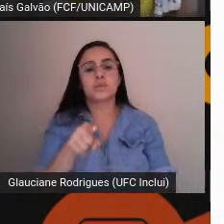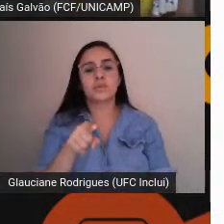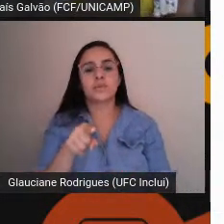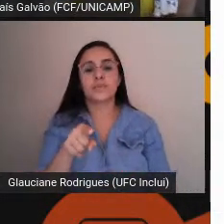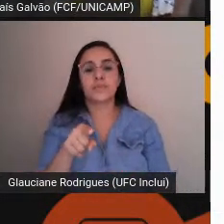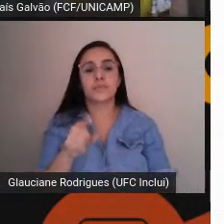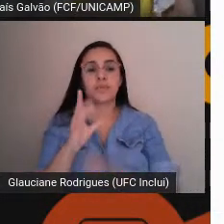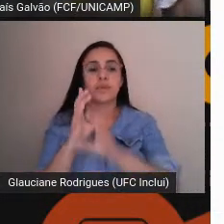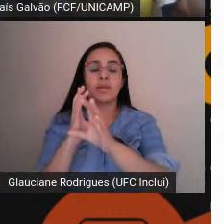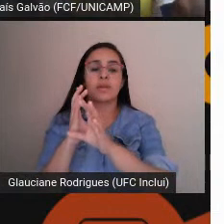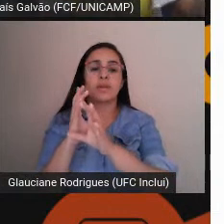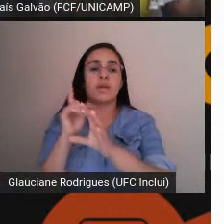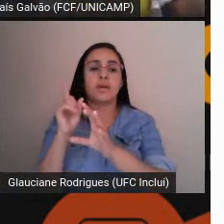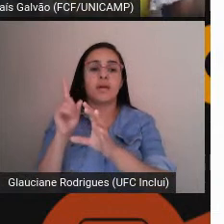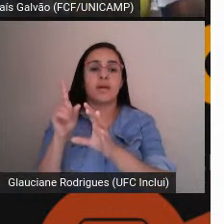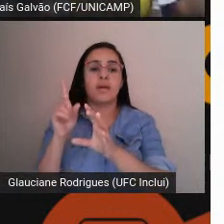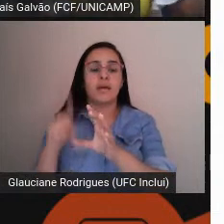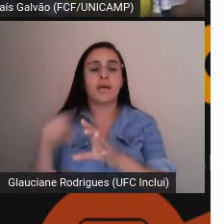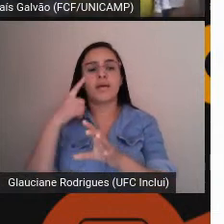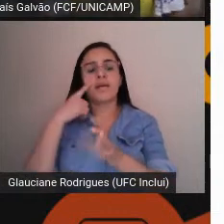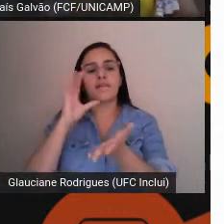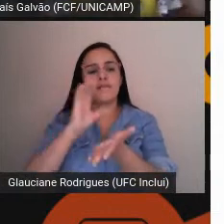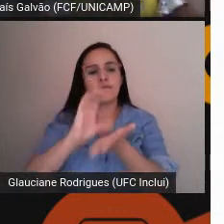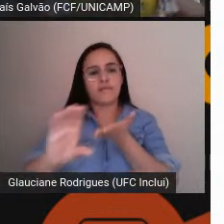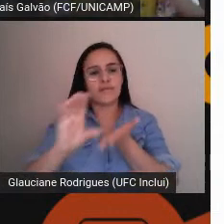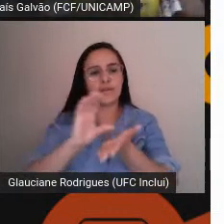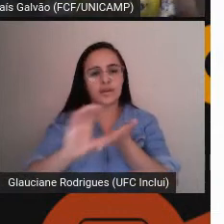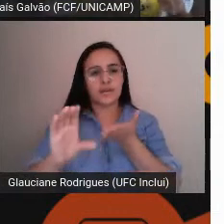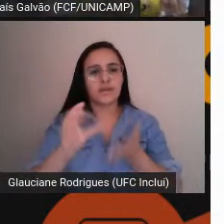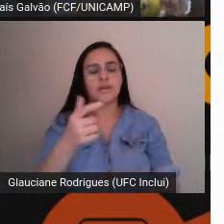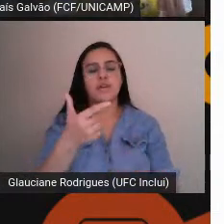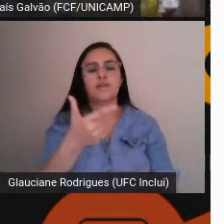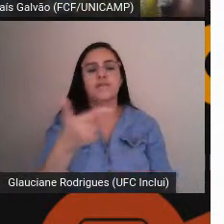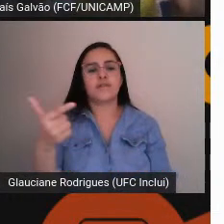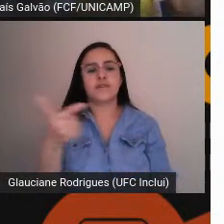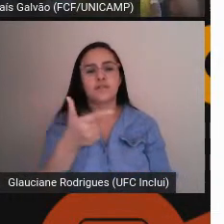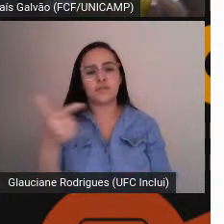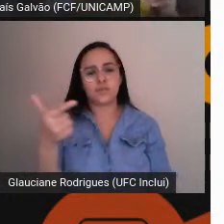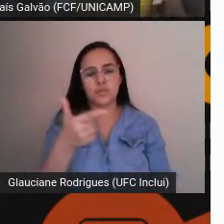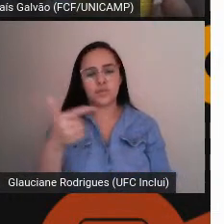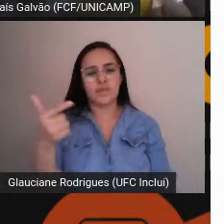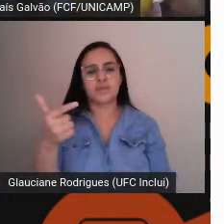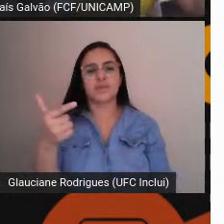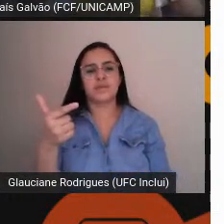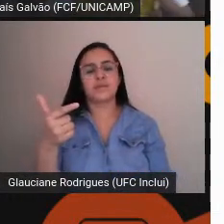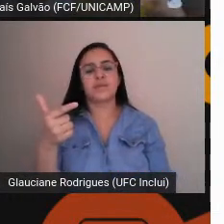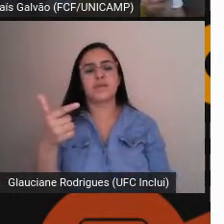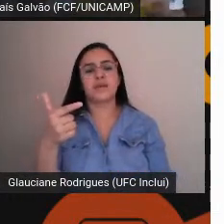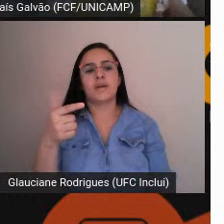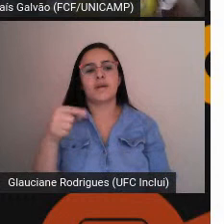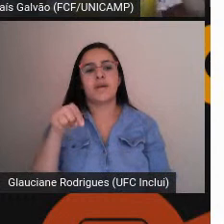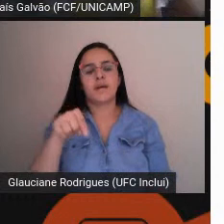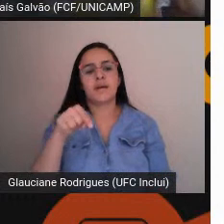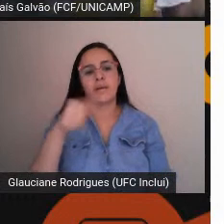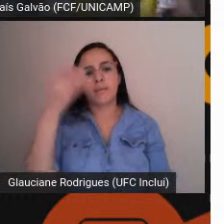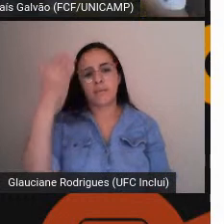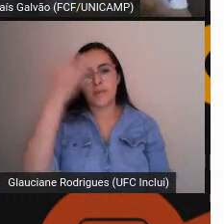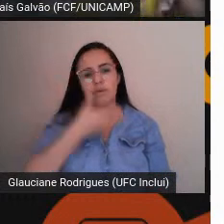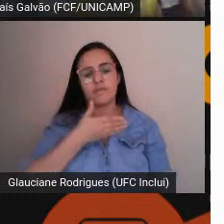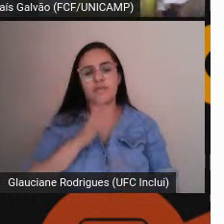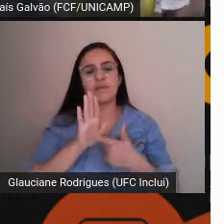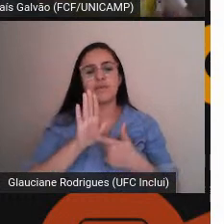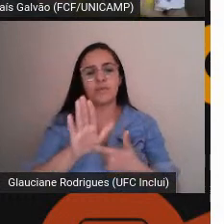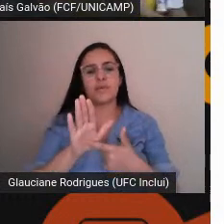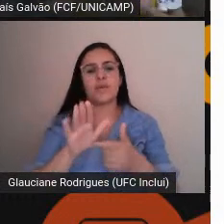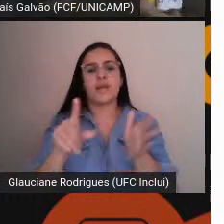revisões financiadas, elas eram 22 vezes menos prováveis de trazer esse comentário negativo, essa